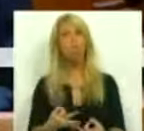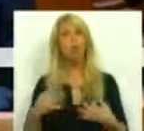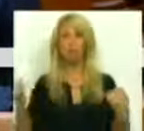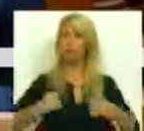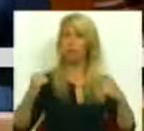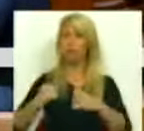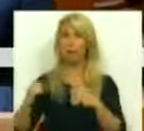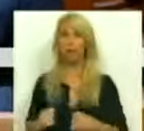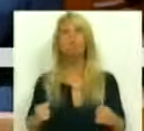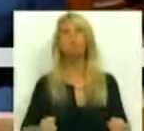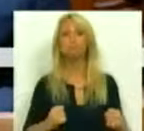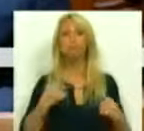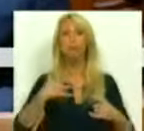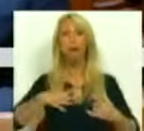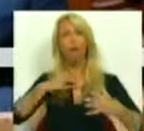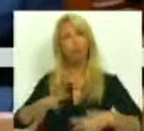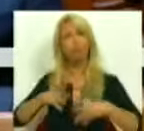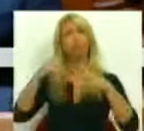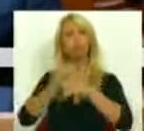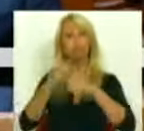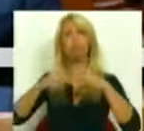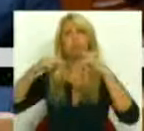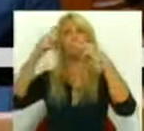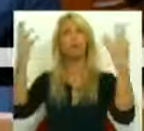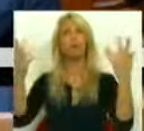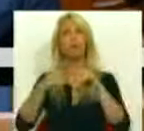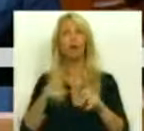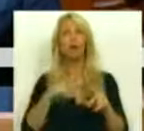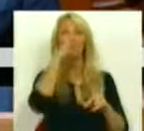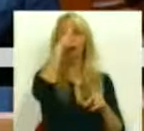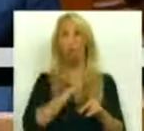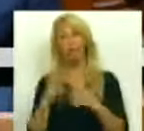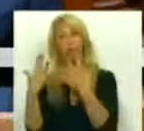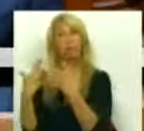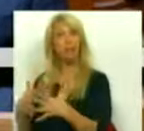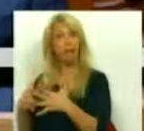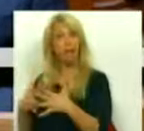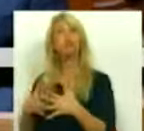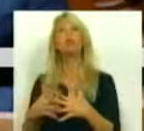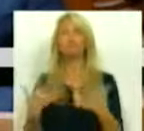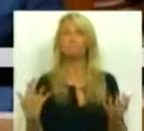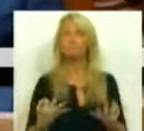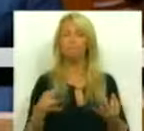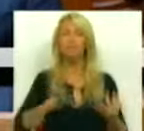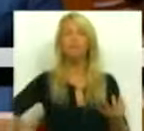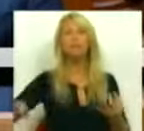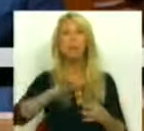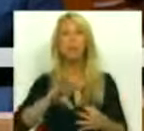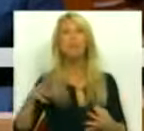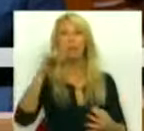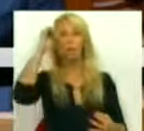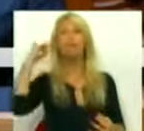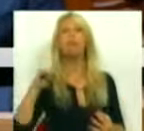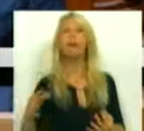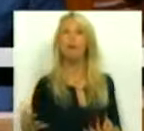pela noção, partilhada pelo Governo e pelos sindicatos, de que a situação do país é particularmente difícil